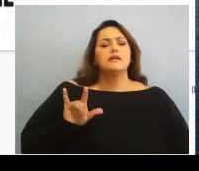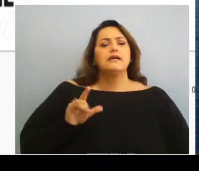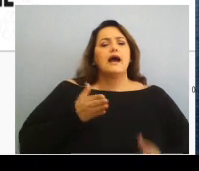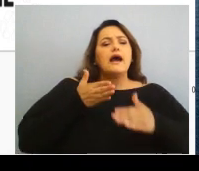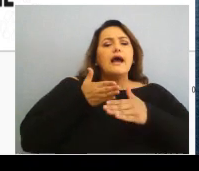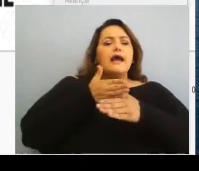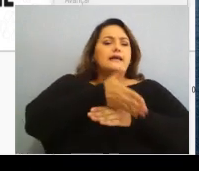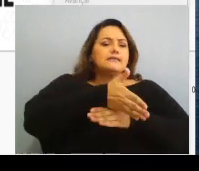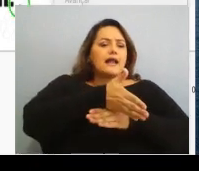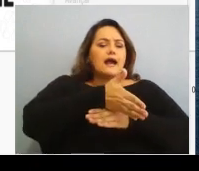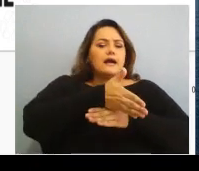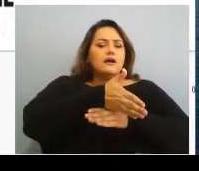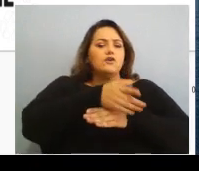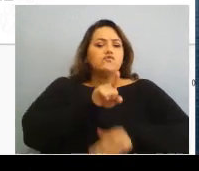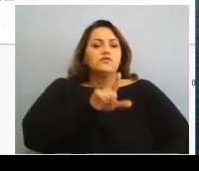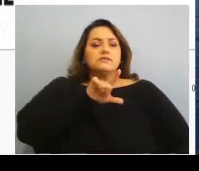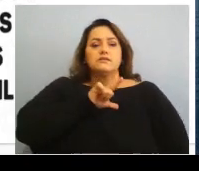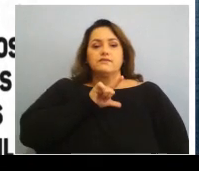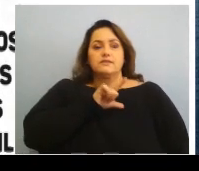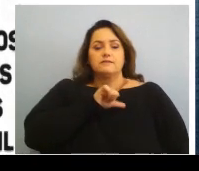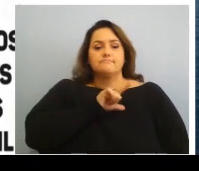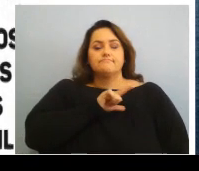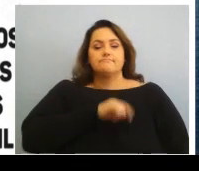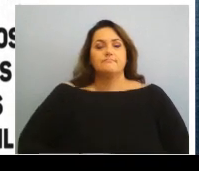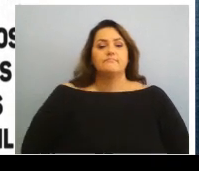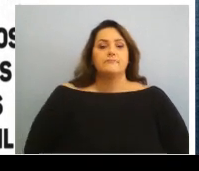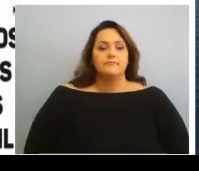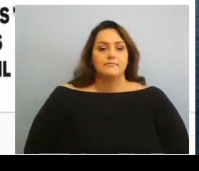Clicando em entrar, você vai ter